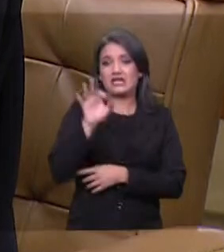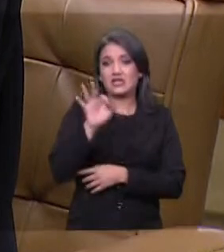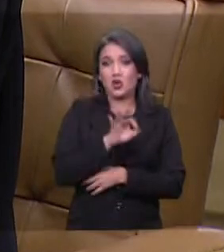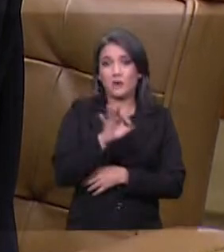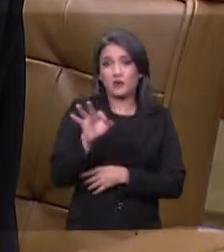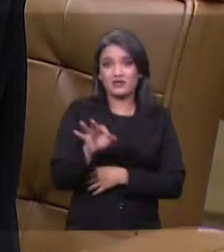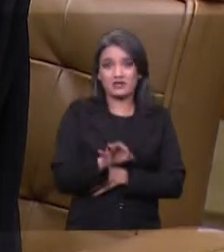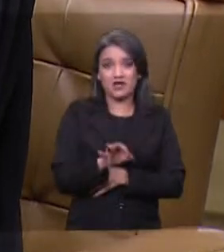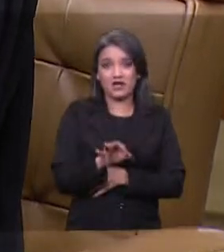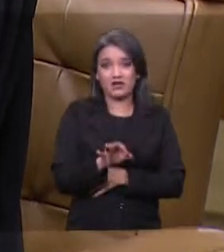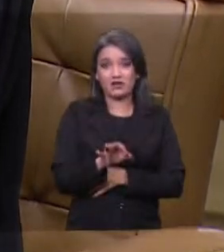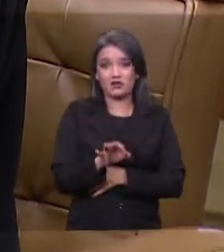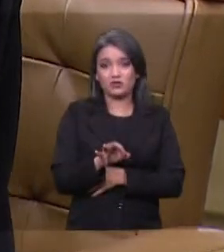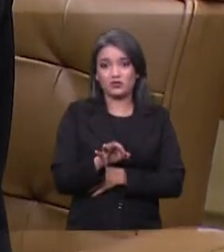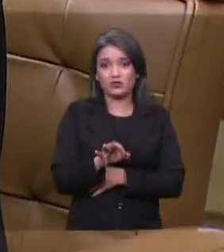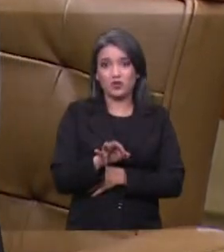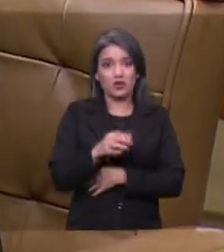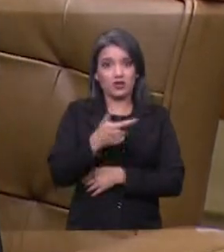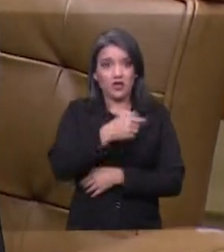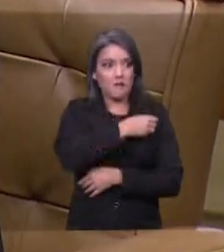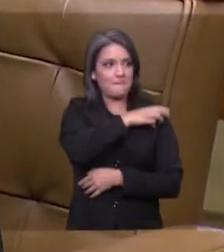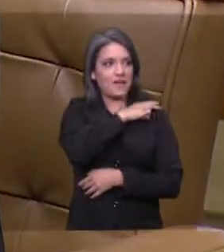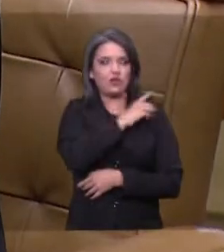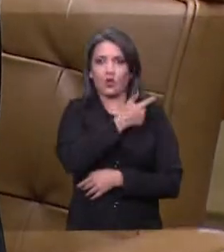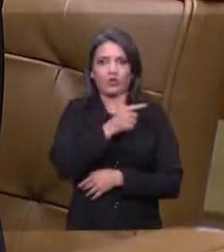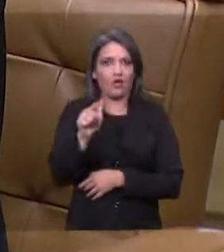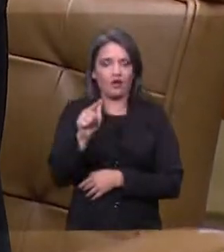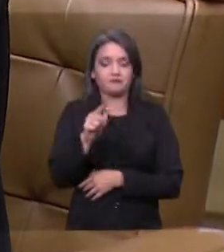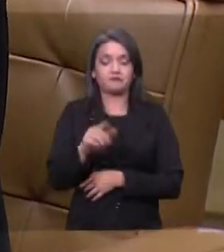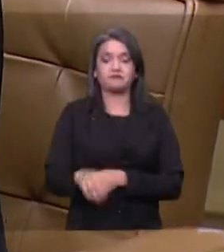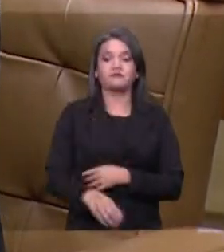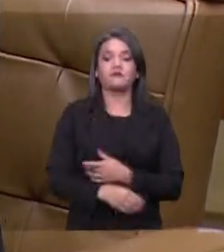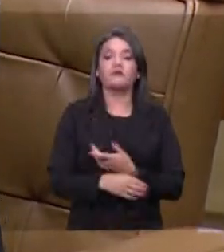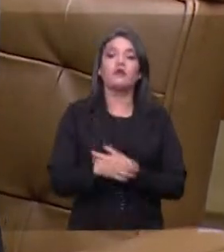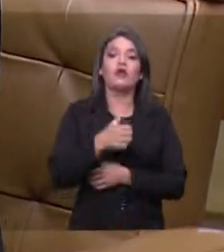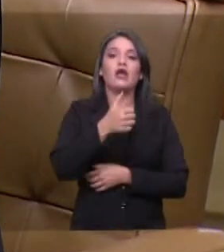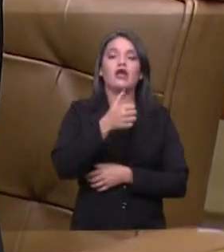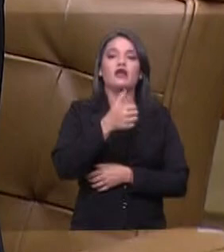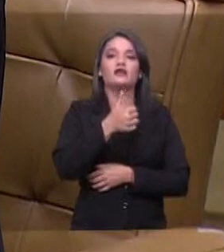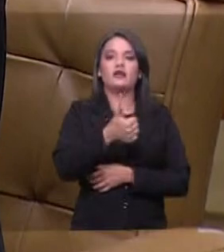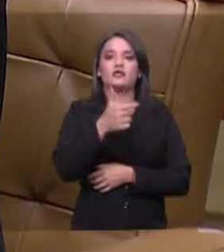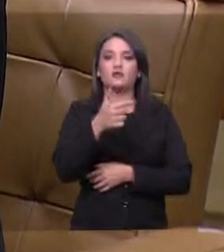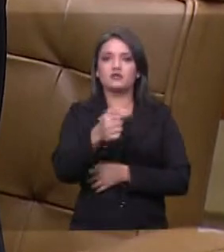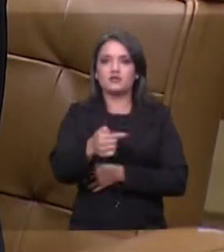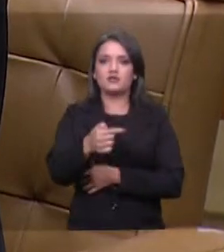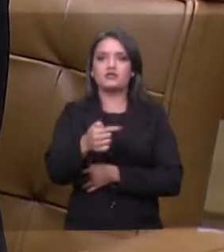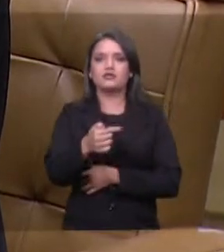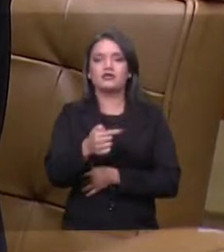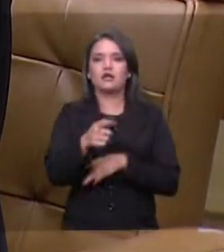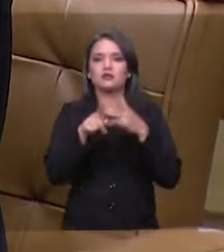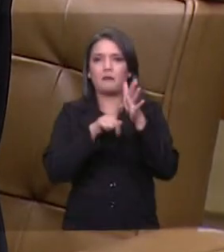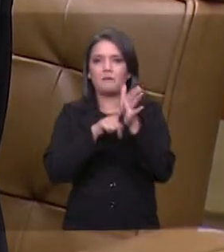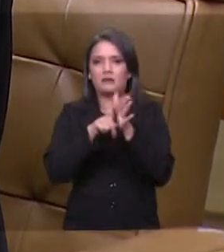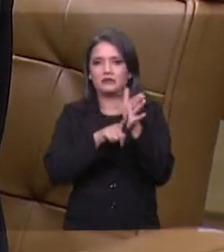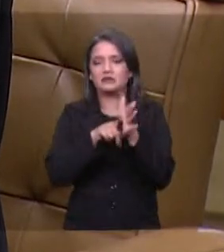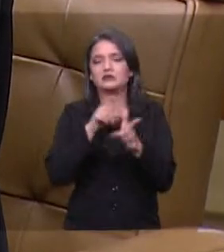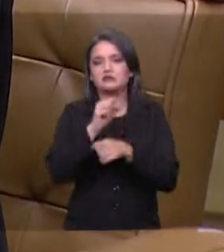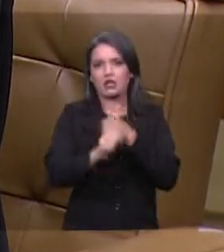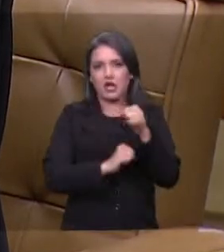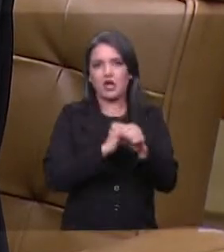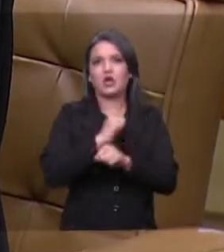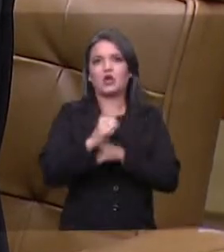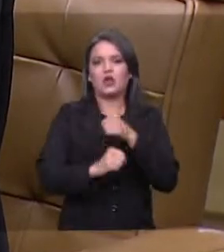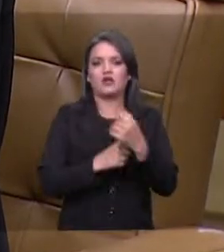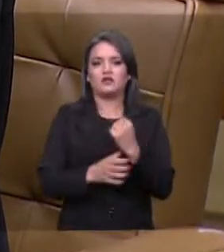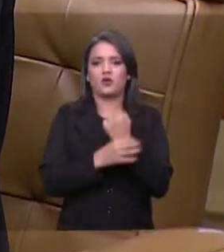sequer acessaram o ensino médio. O 17º Anuário Brasileiro de Segurança Pública, publicado em